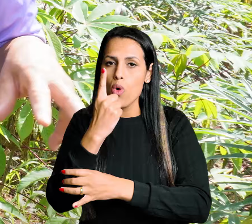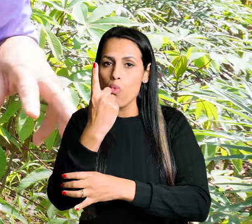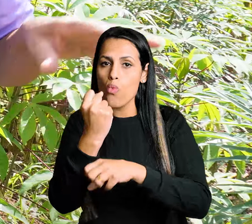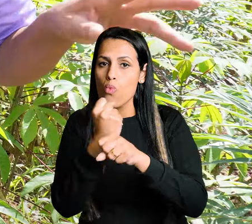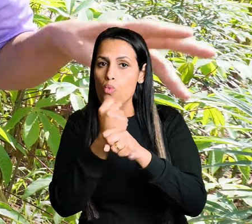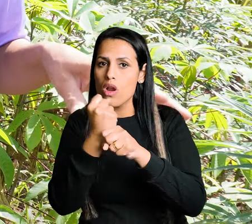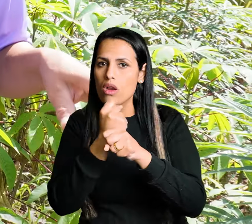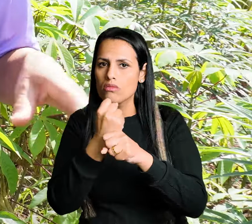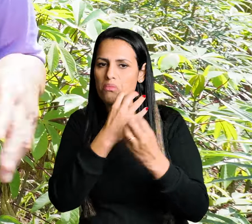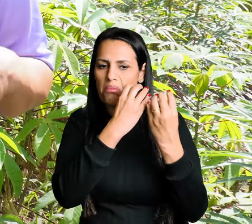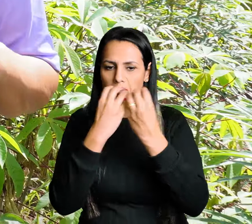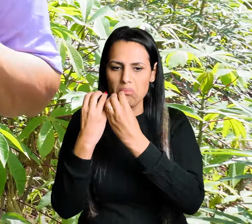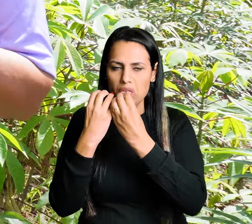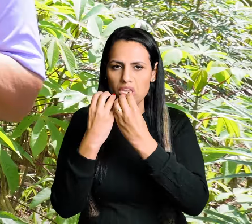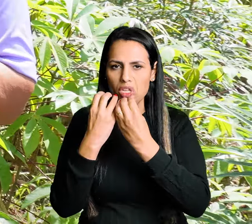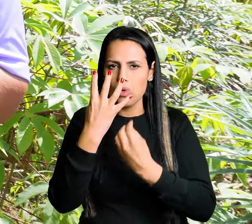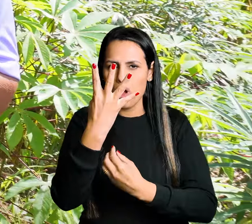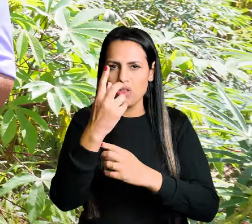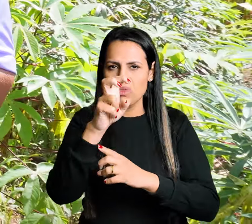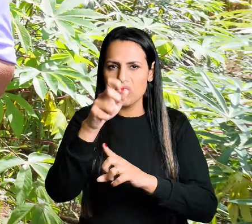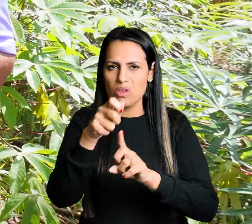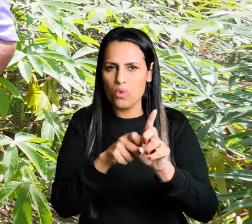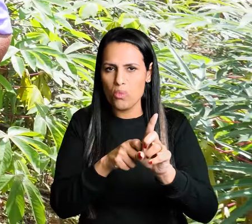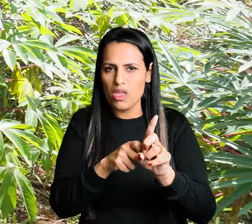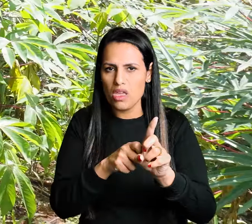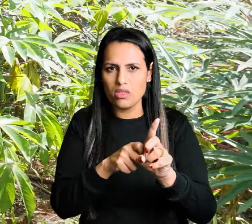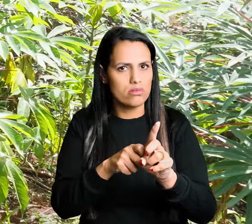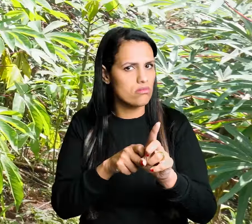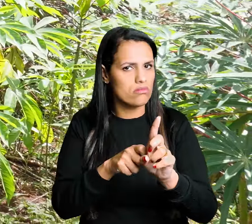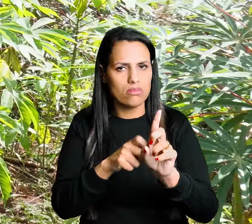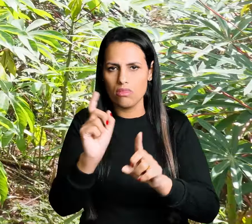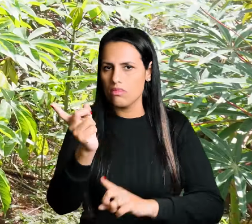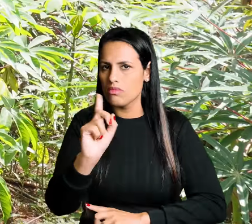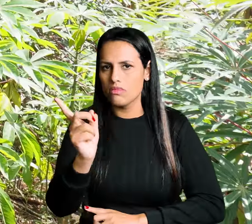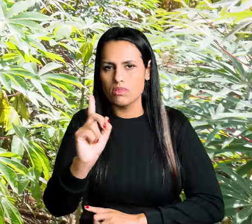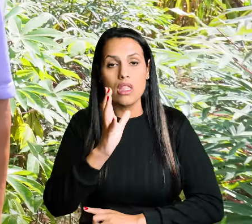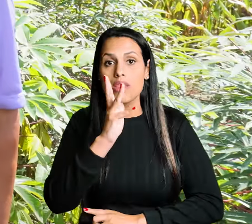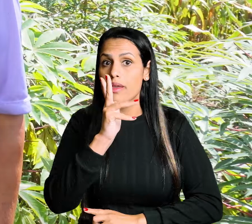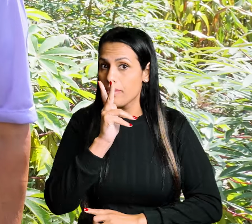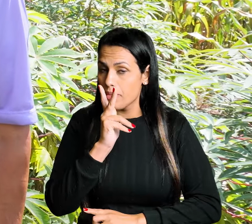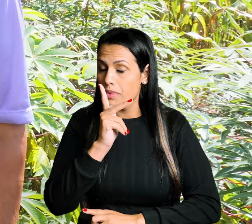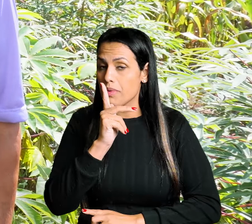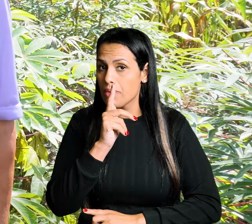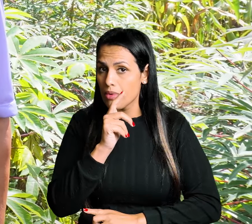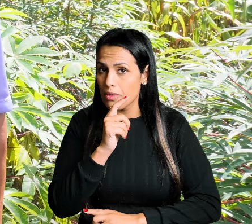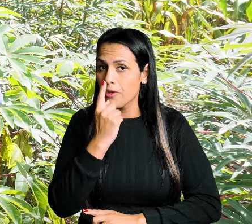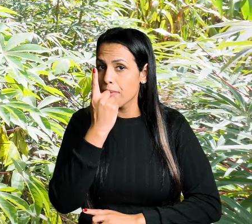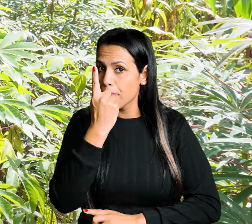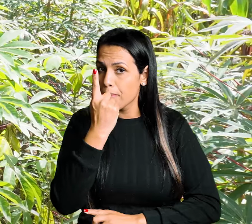plantar igual o milho, plantar e dali 4, 5 meses colher a mandioca, não. Então para ter sempre, você tem que sempre